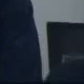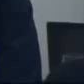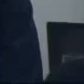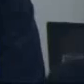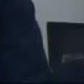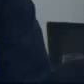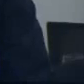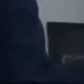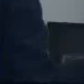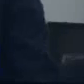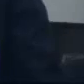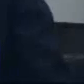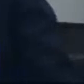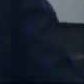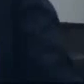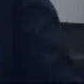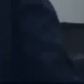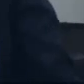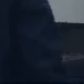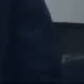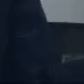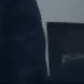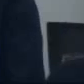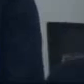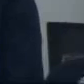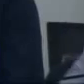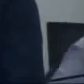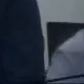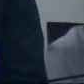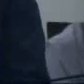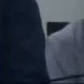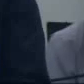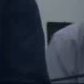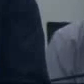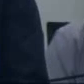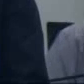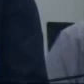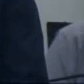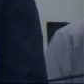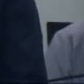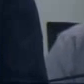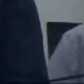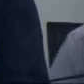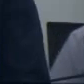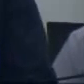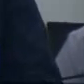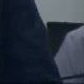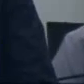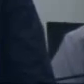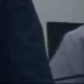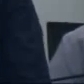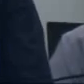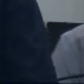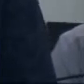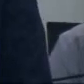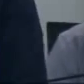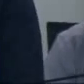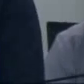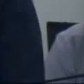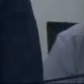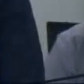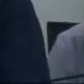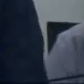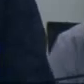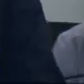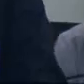calçadas, mas, né, a raiz está subindo, né, estourando e deixando